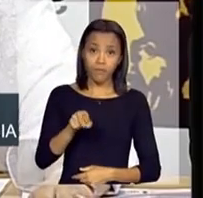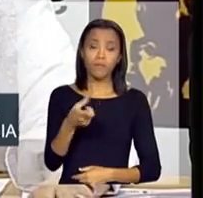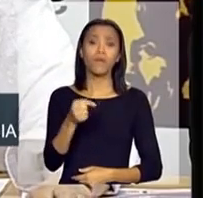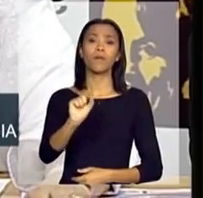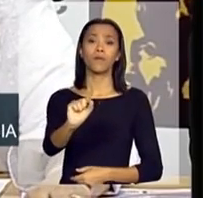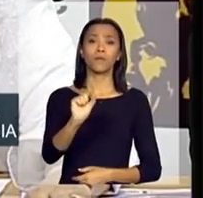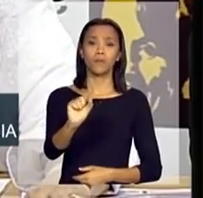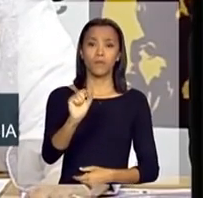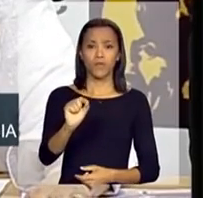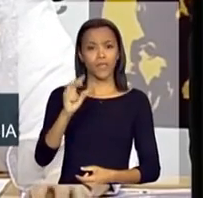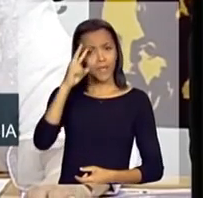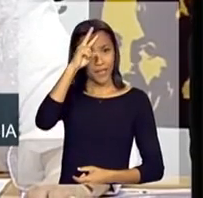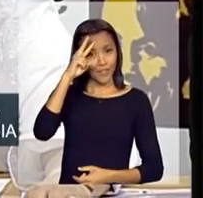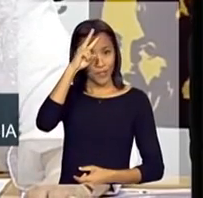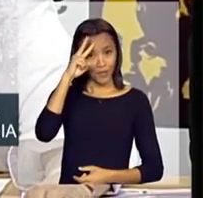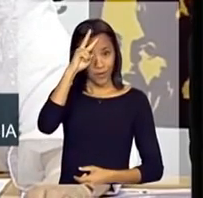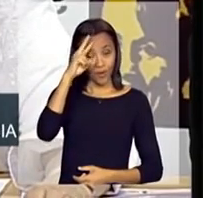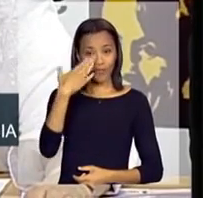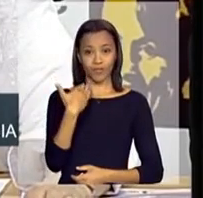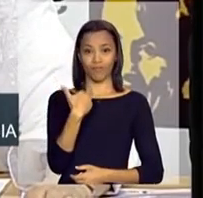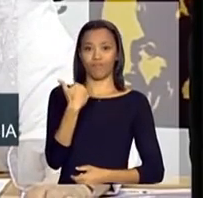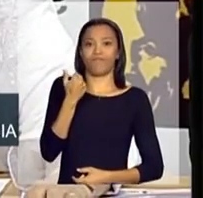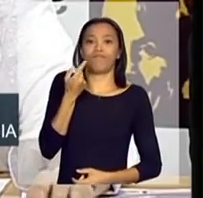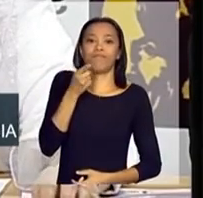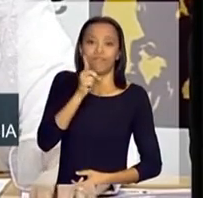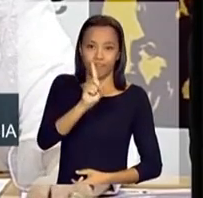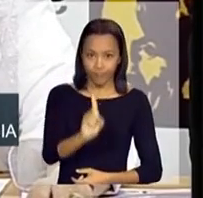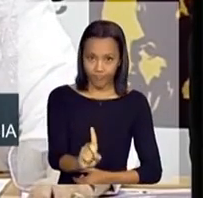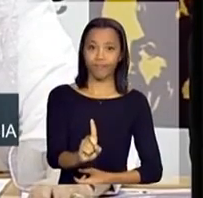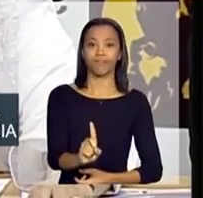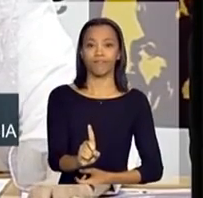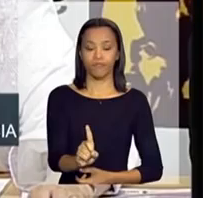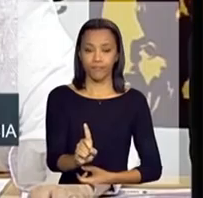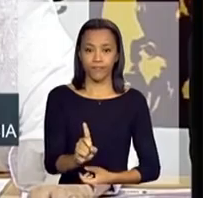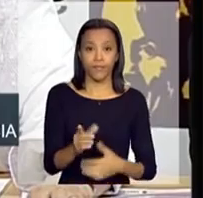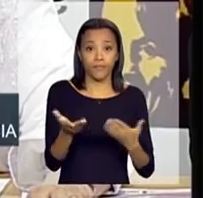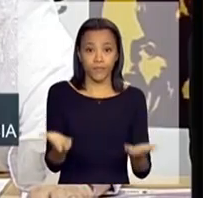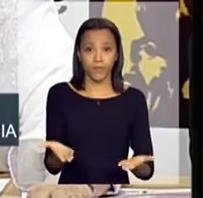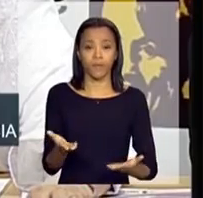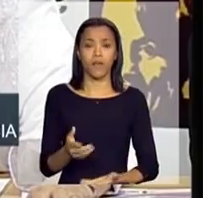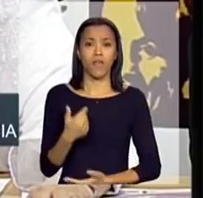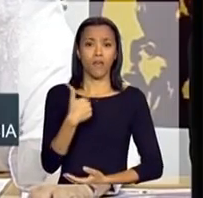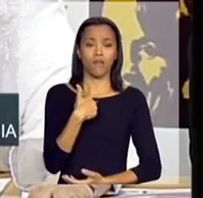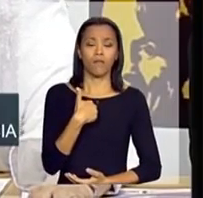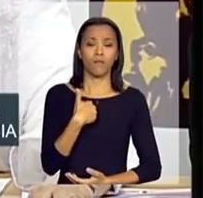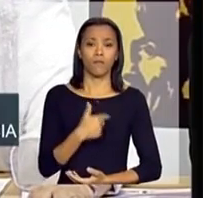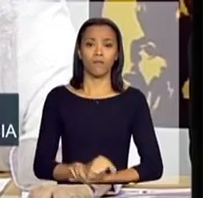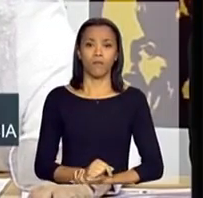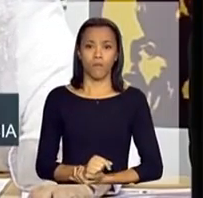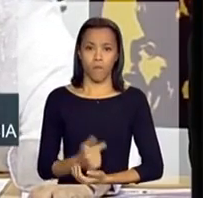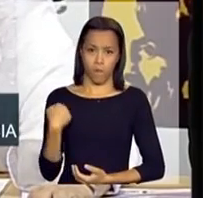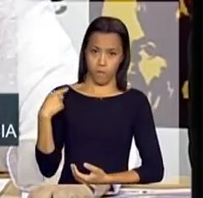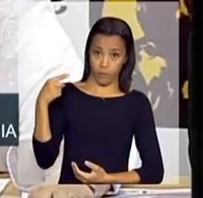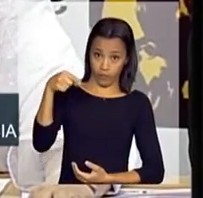que a história me trouxe até ele. Né? E eu venho